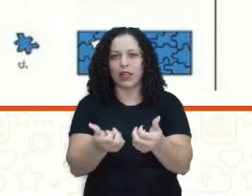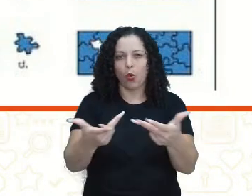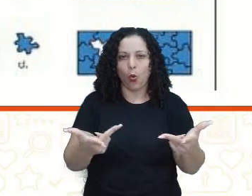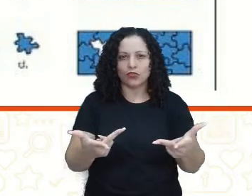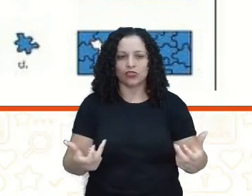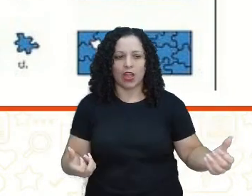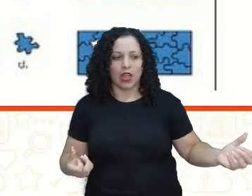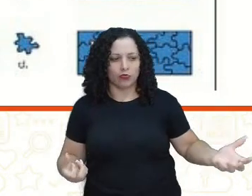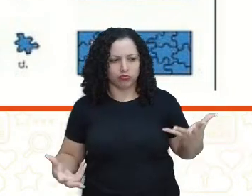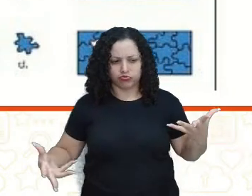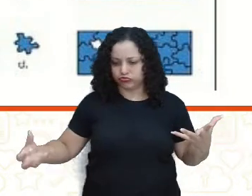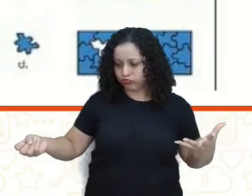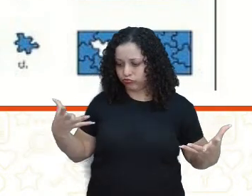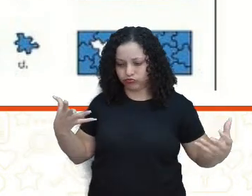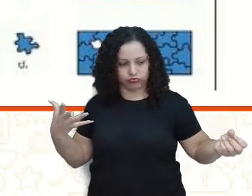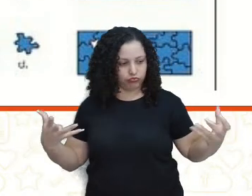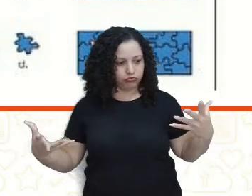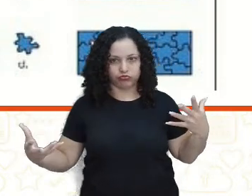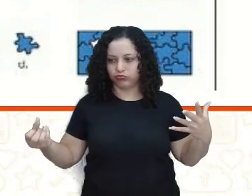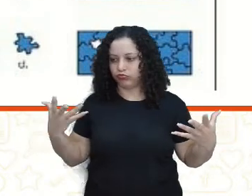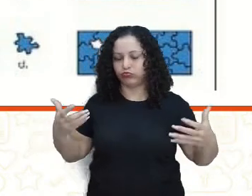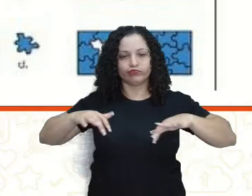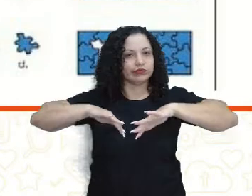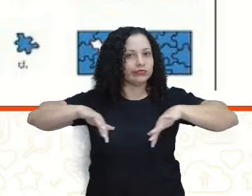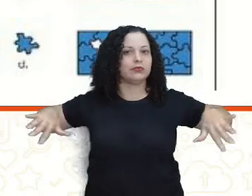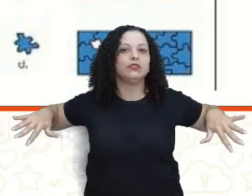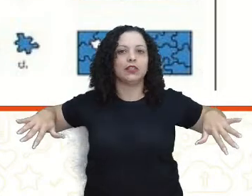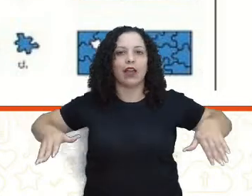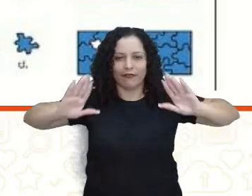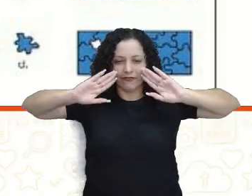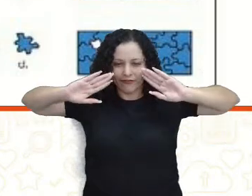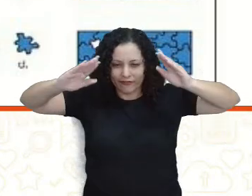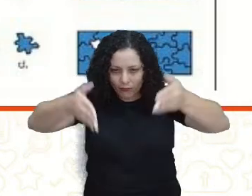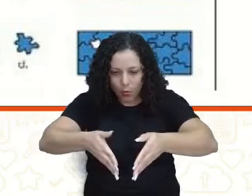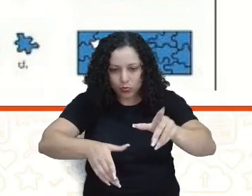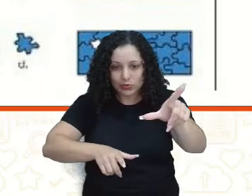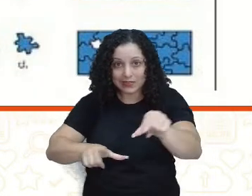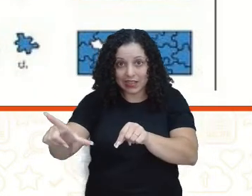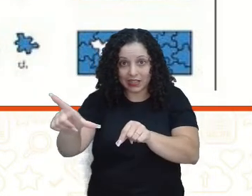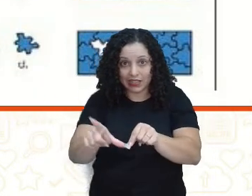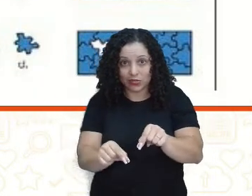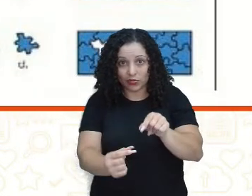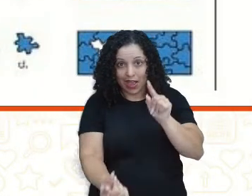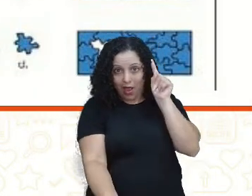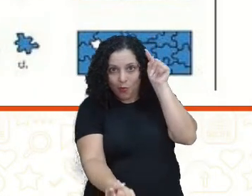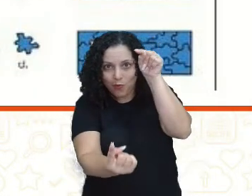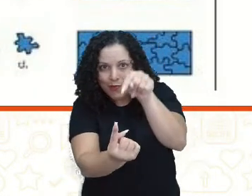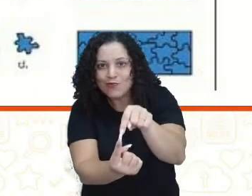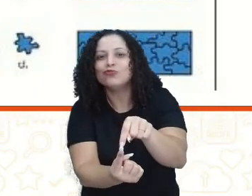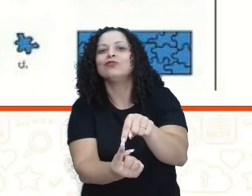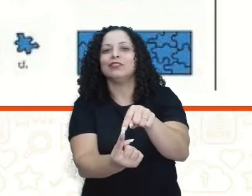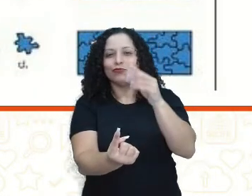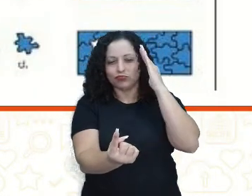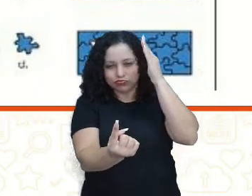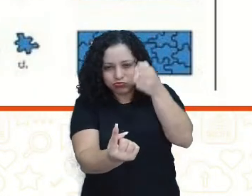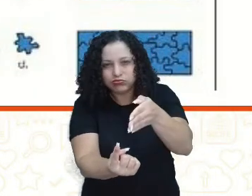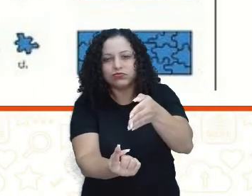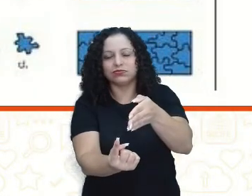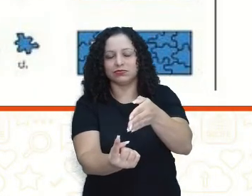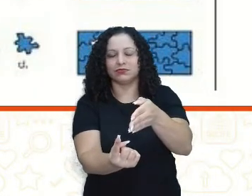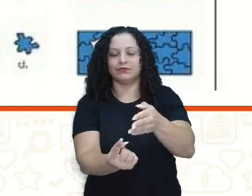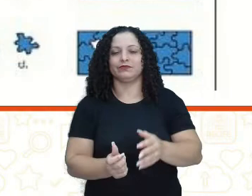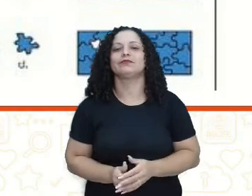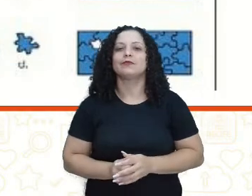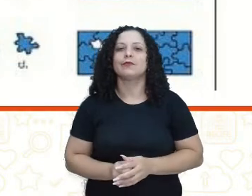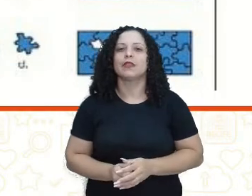ao redor. Ou seja, a capacidade de selecionar o estímulo para o qual a atenção está direcionada. E aí,